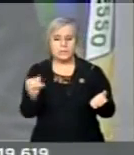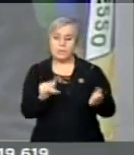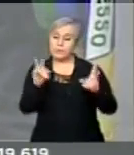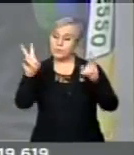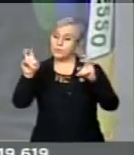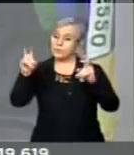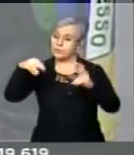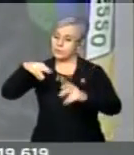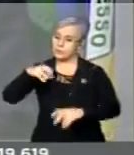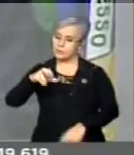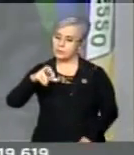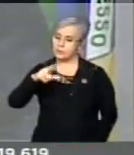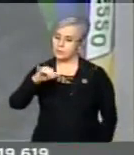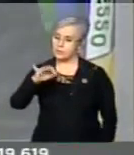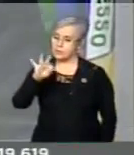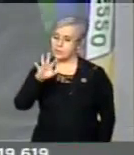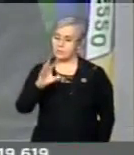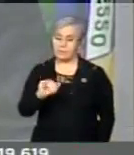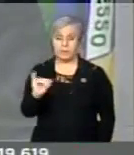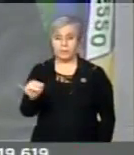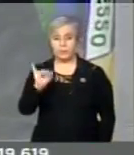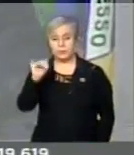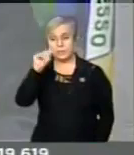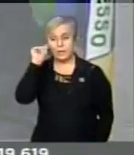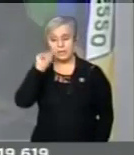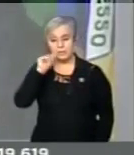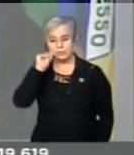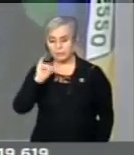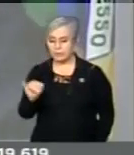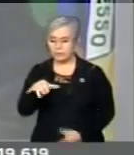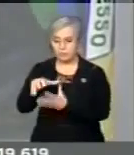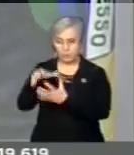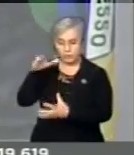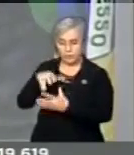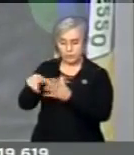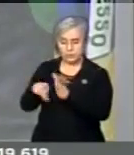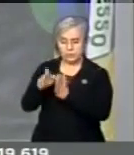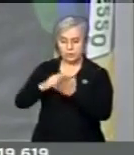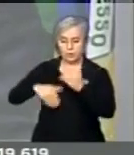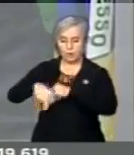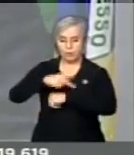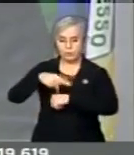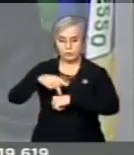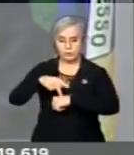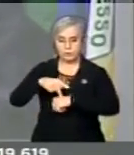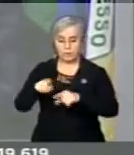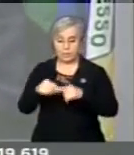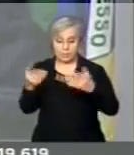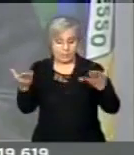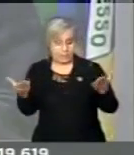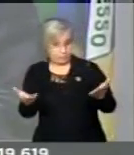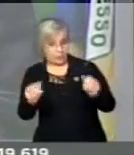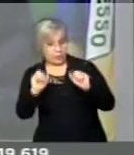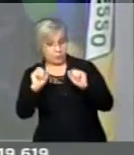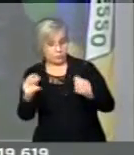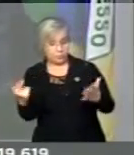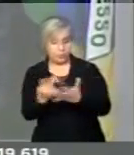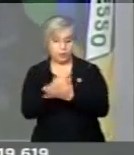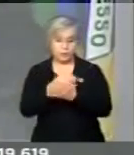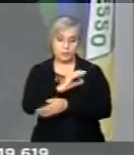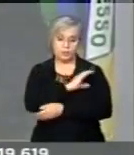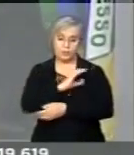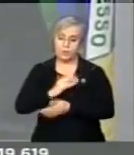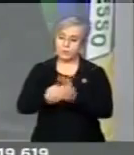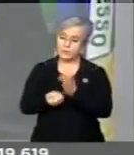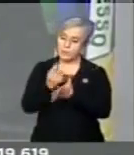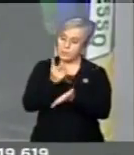e a importância das mulheres e dos idosos nos debates. Mas para isso acontecer, nós não precisamos